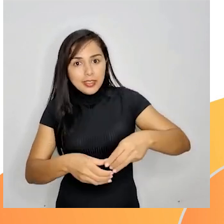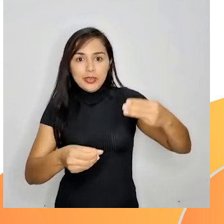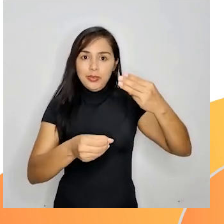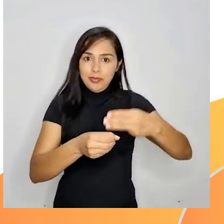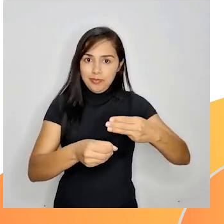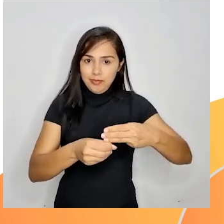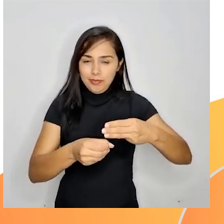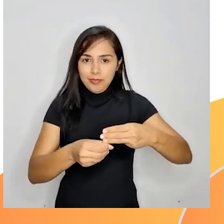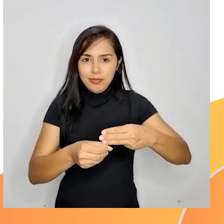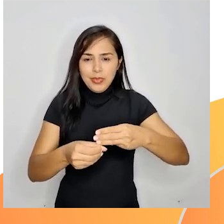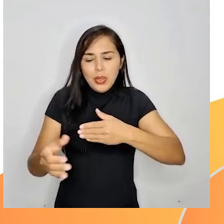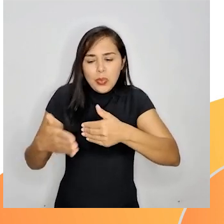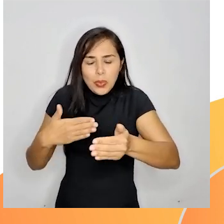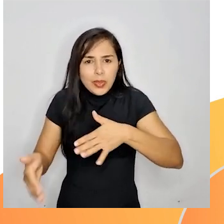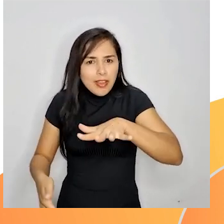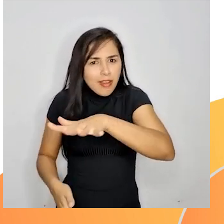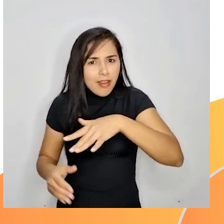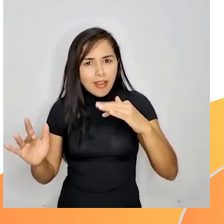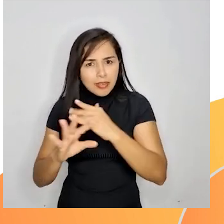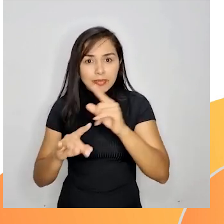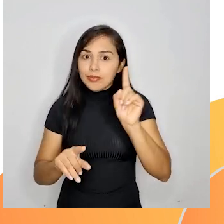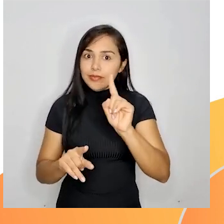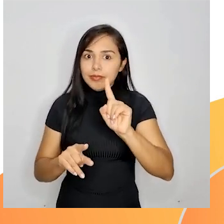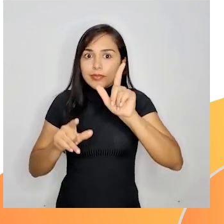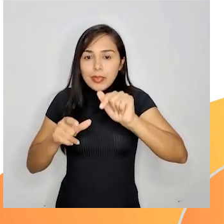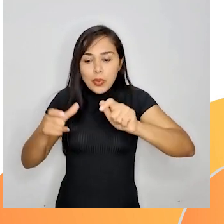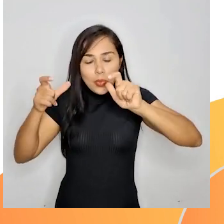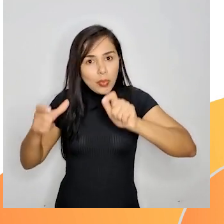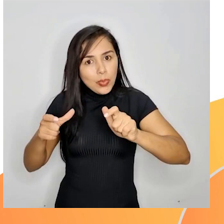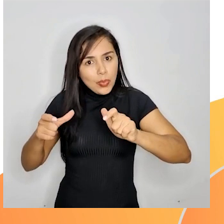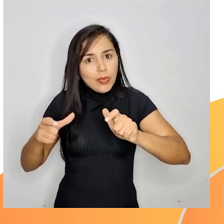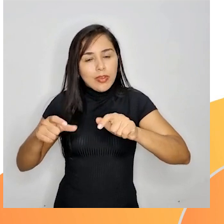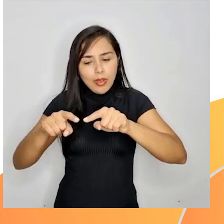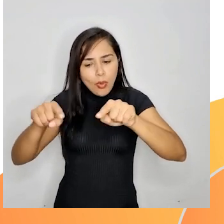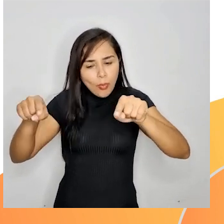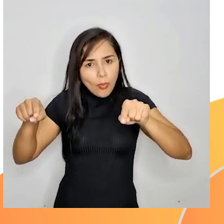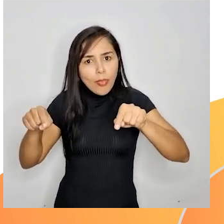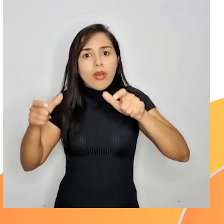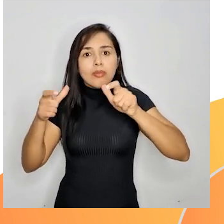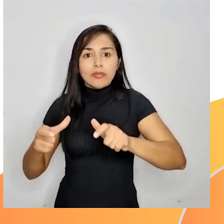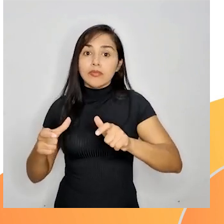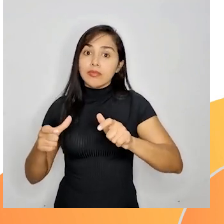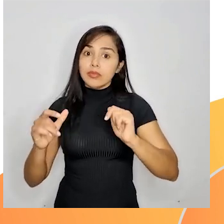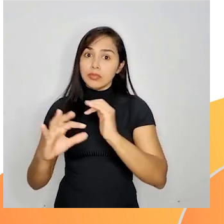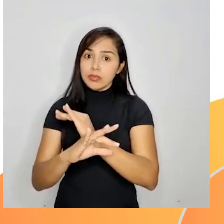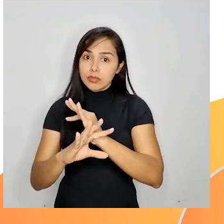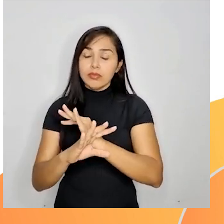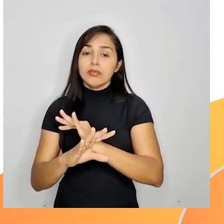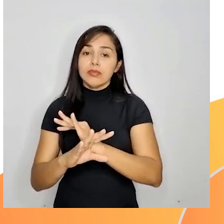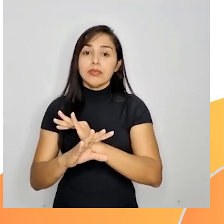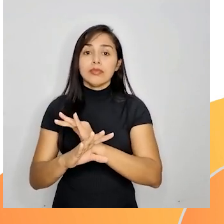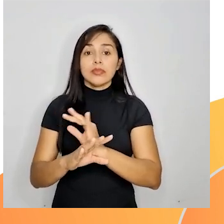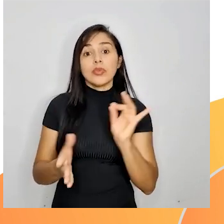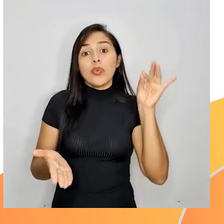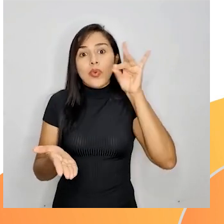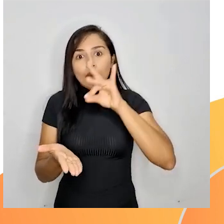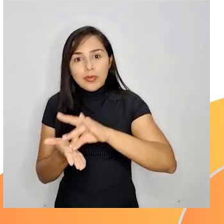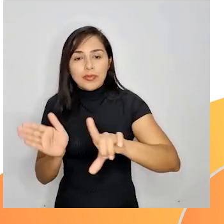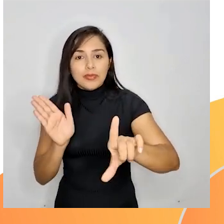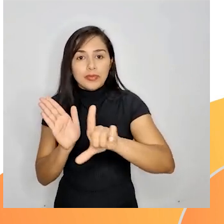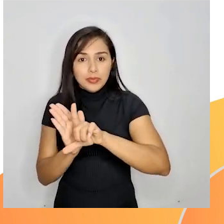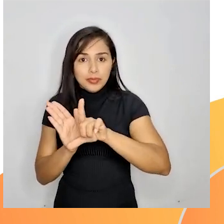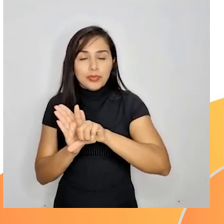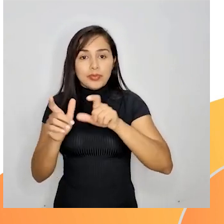urbanizada, mas sim aquela delimitada por um perímetro urbano, que também é legalmente estabelecido